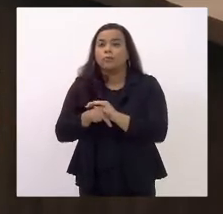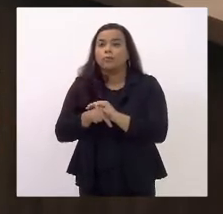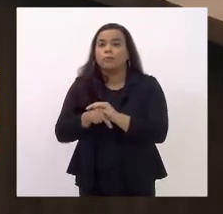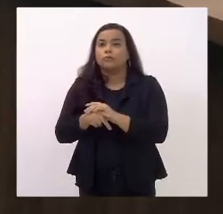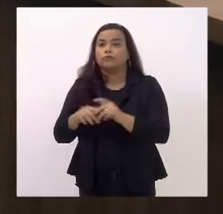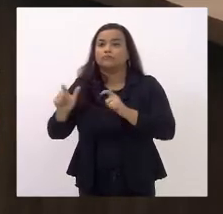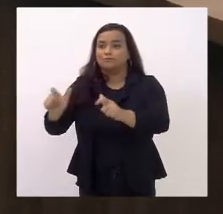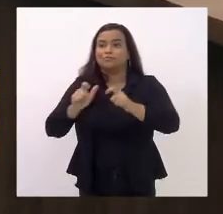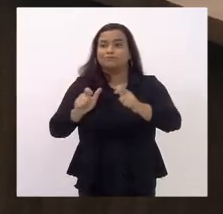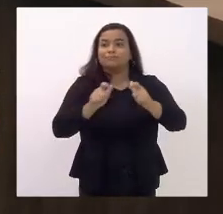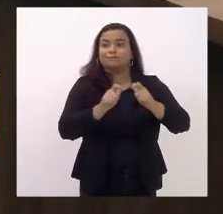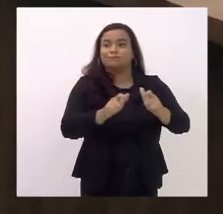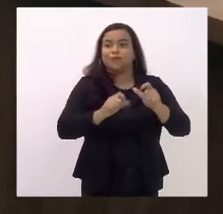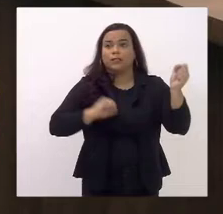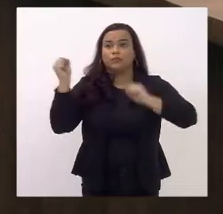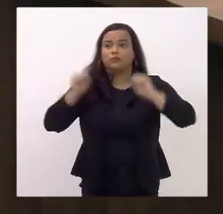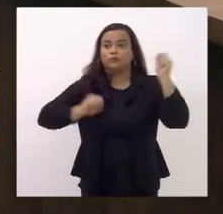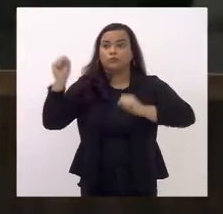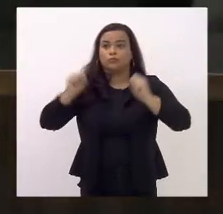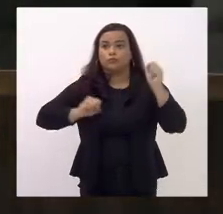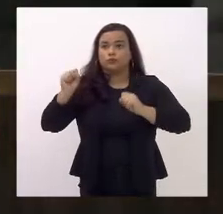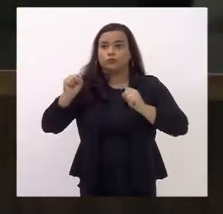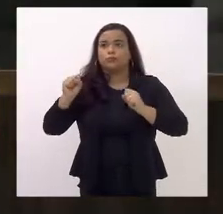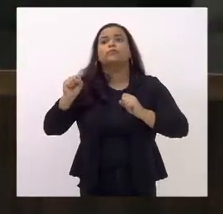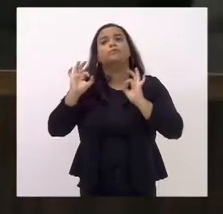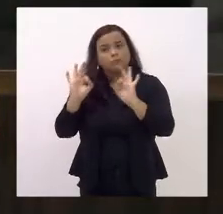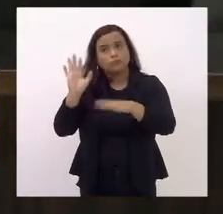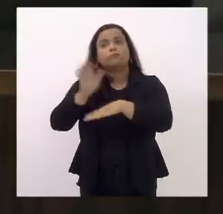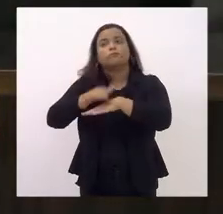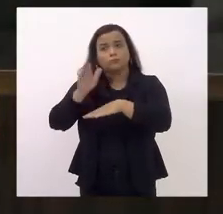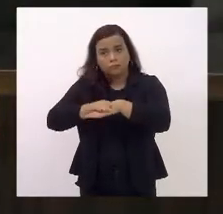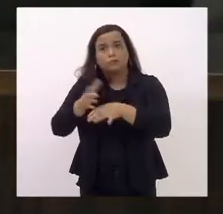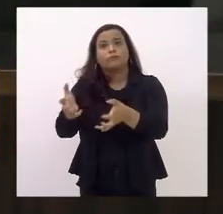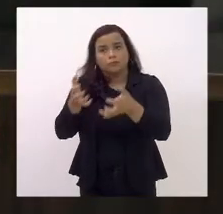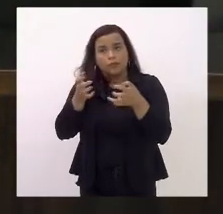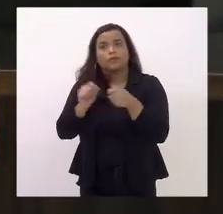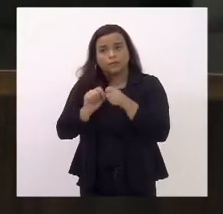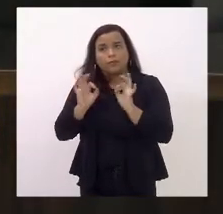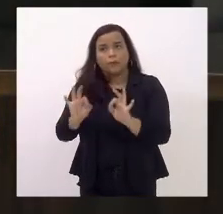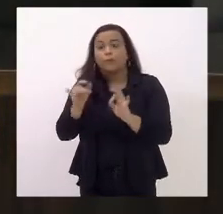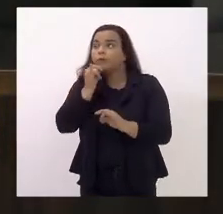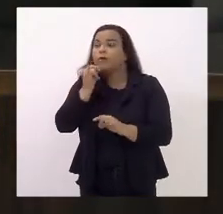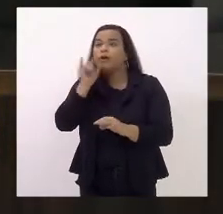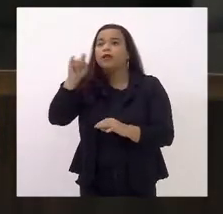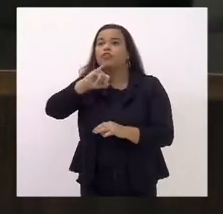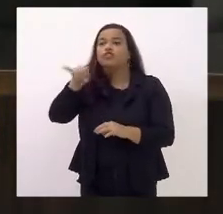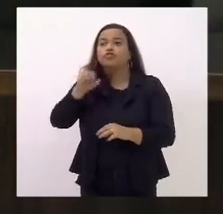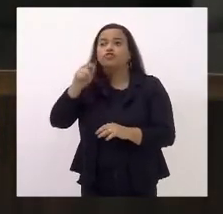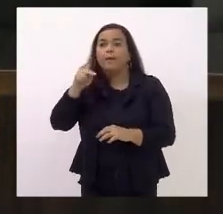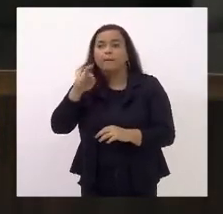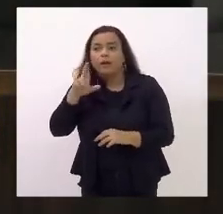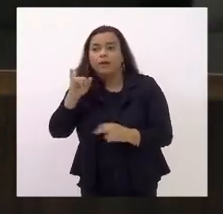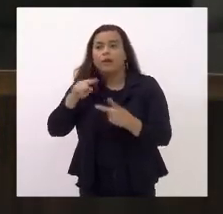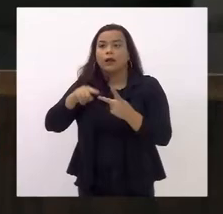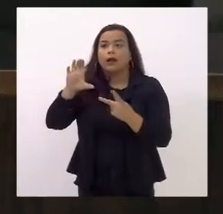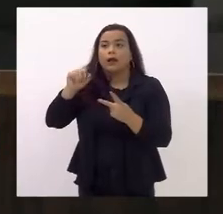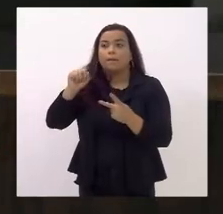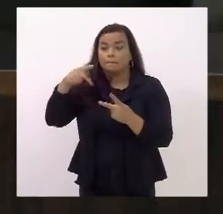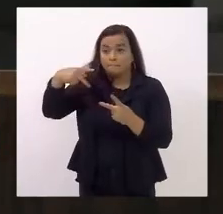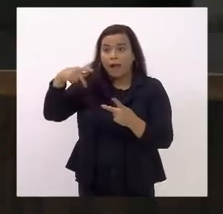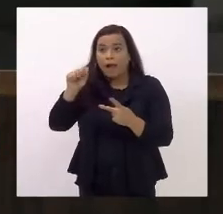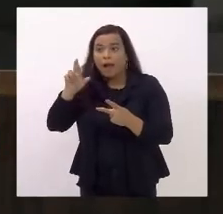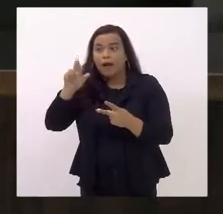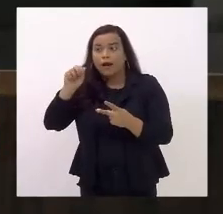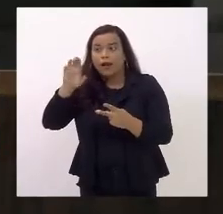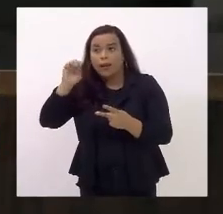distritos industriais. Justamente, foi de propósito, porque... Pois é, senhor. Japeri e Paracambi, por exemplo, só tem um benefício no distrito industrial. Pois a gente quer que